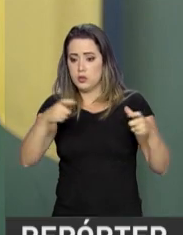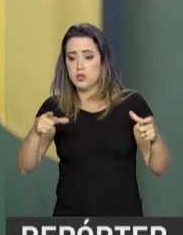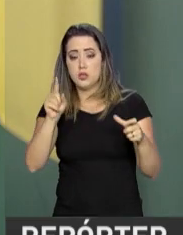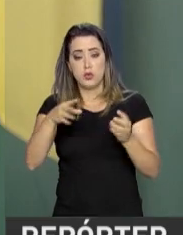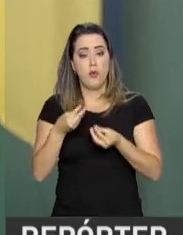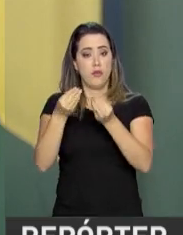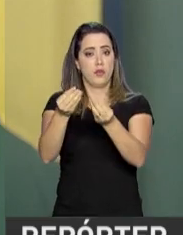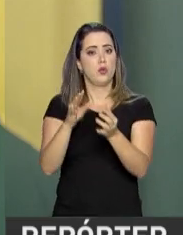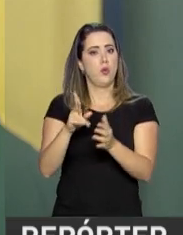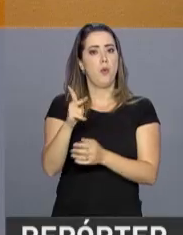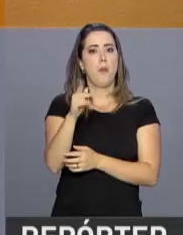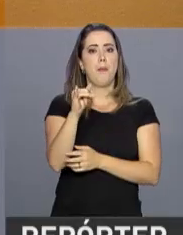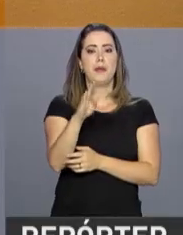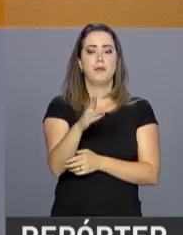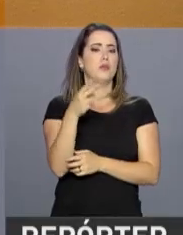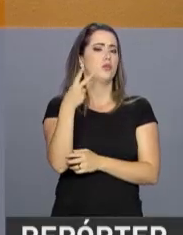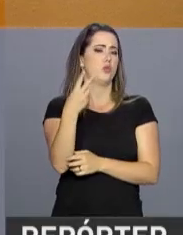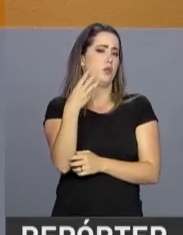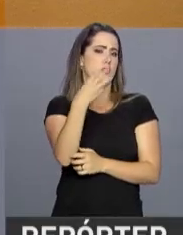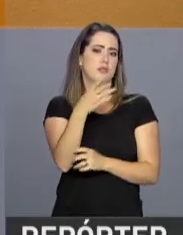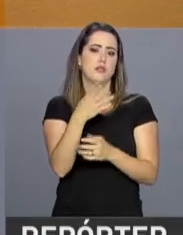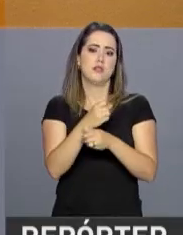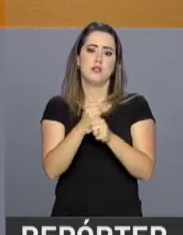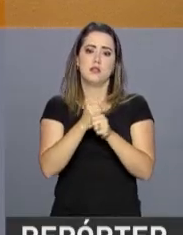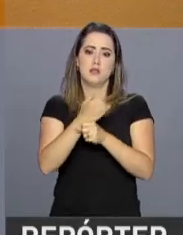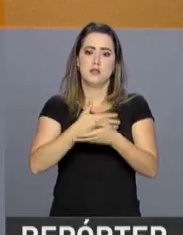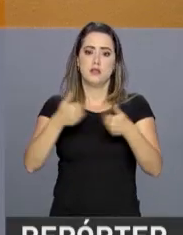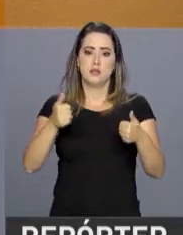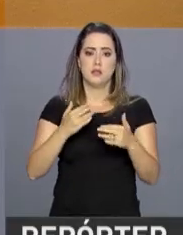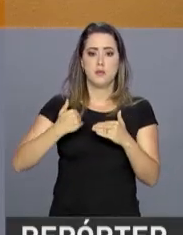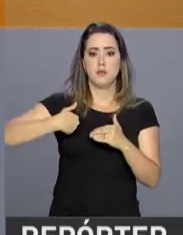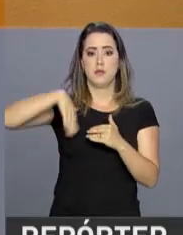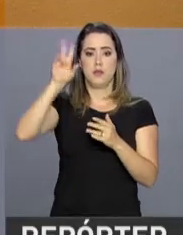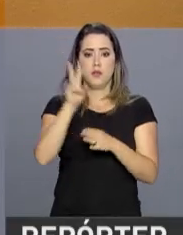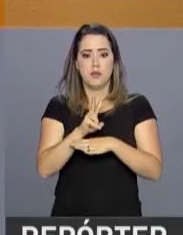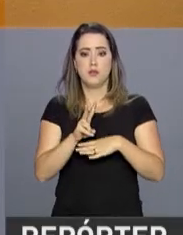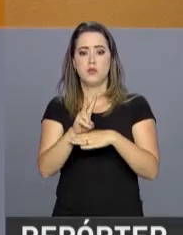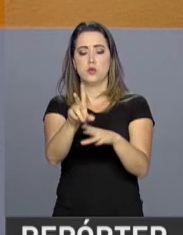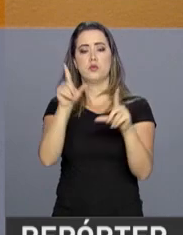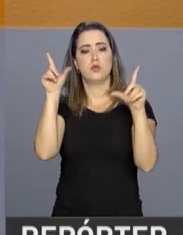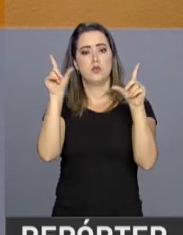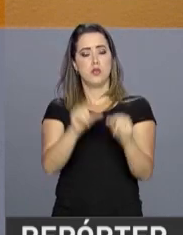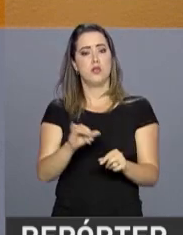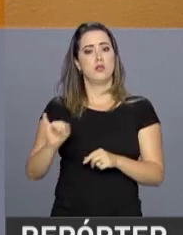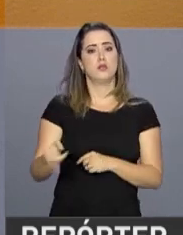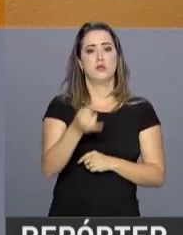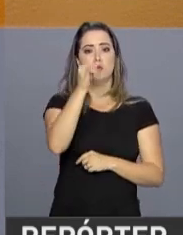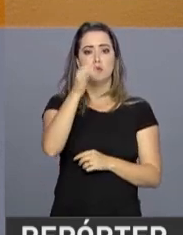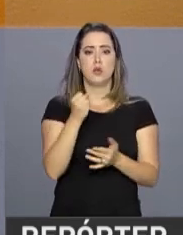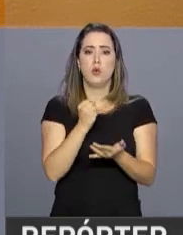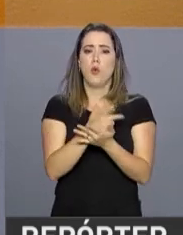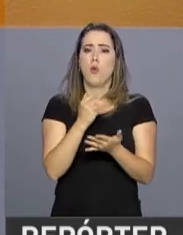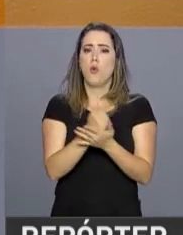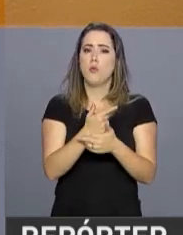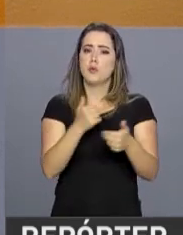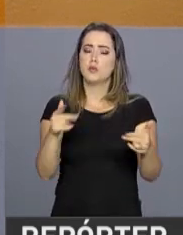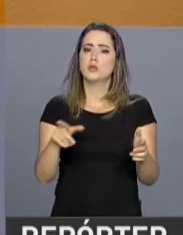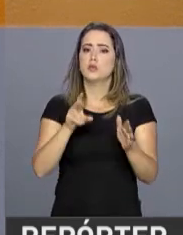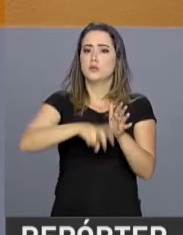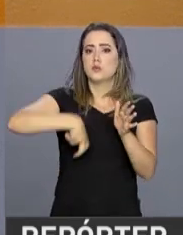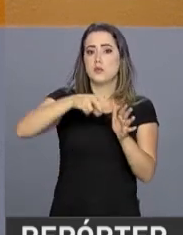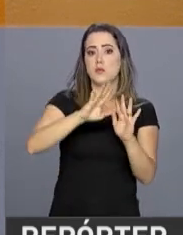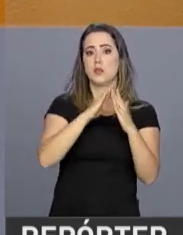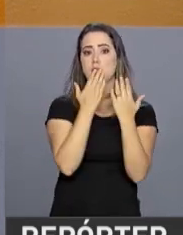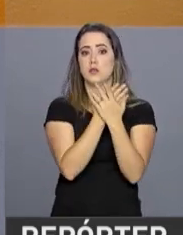destes 23 anos além de aumentar o crédito e reduzir taxas de juros e ampliar a compra de pequenos agricultores para